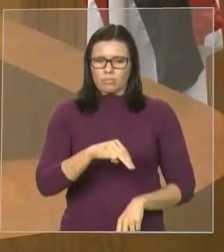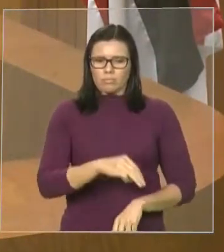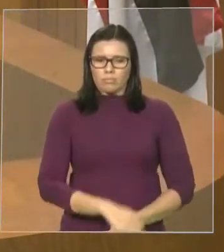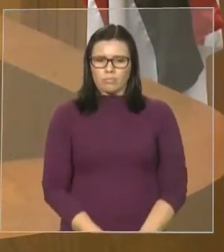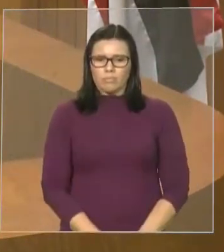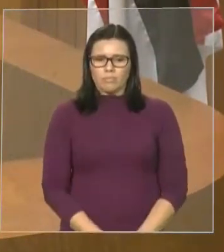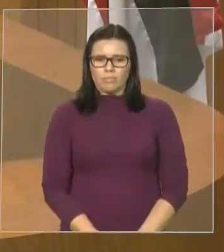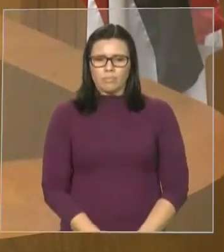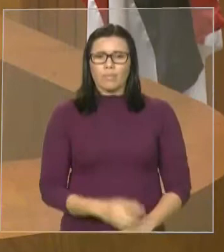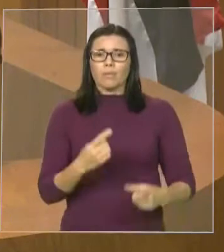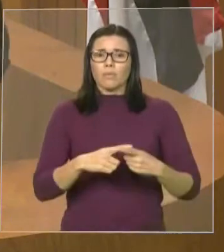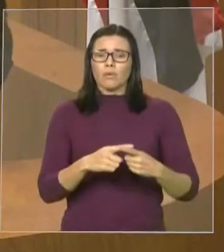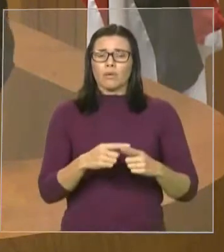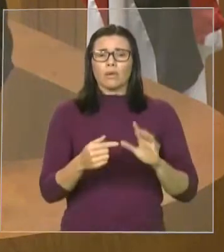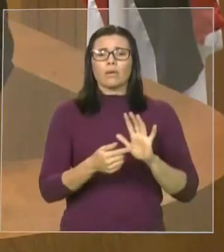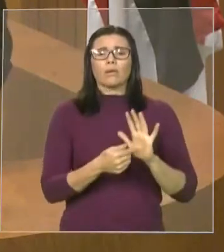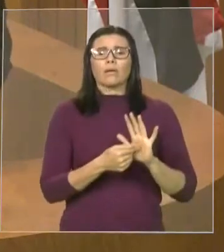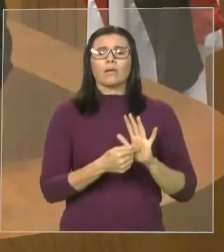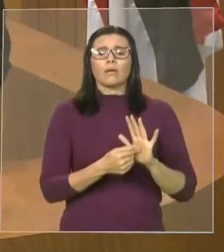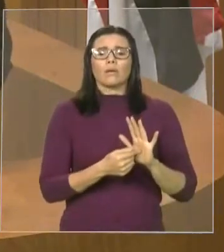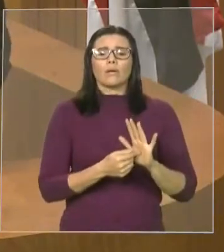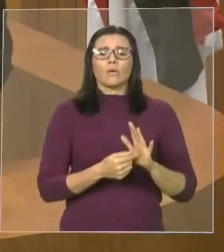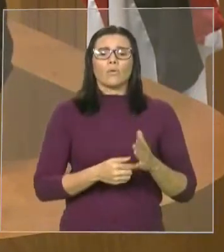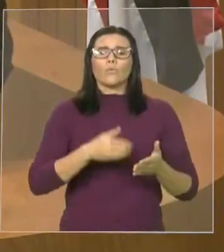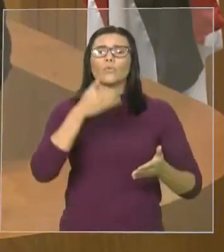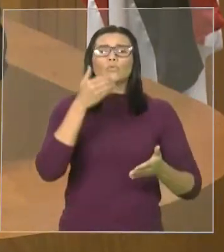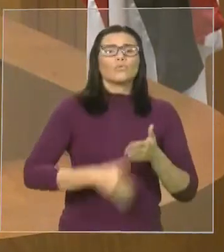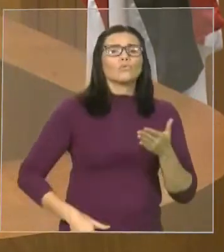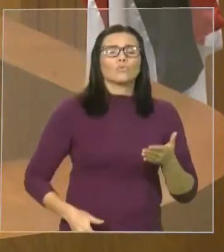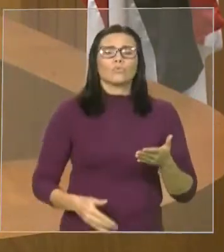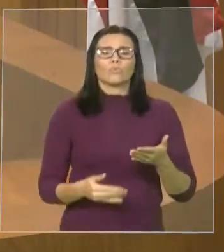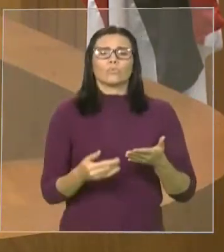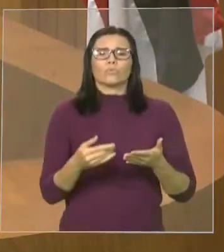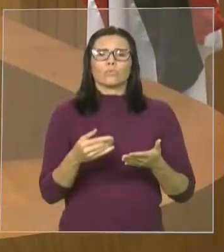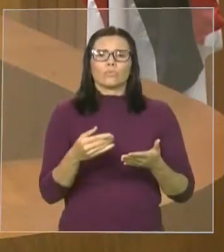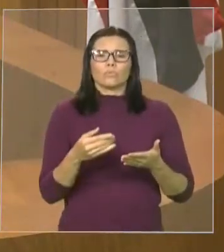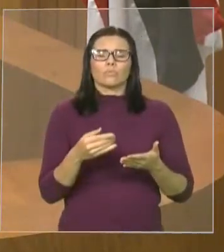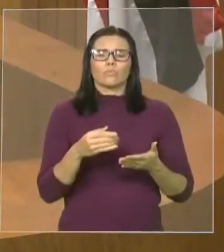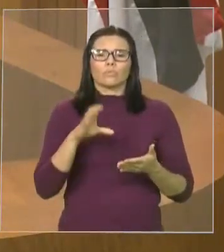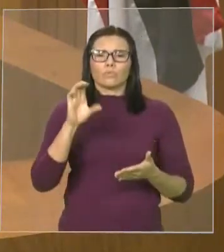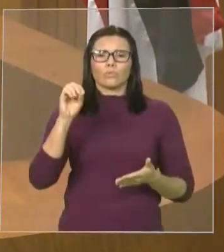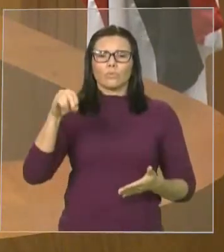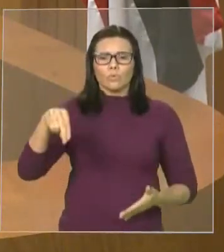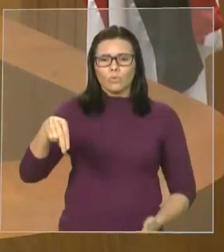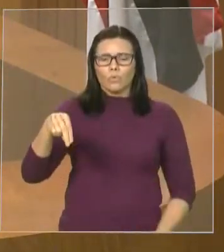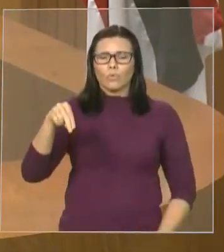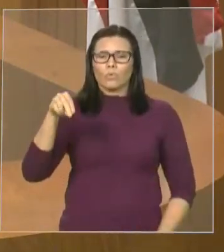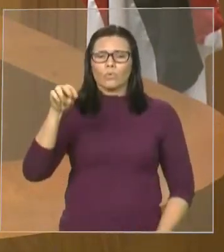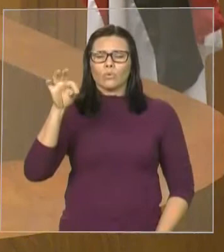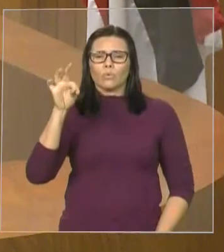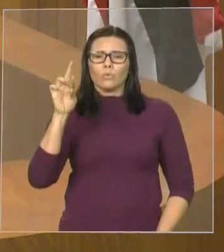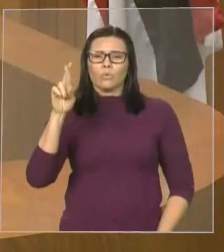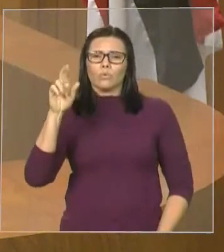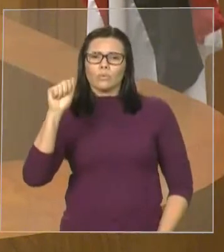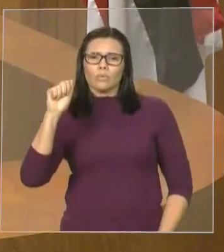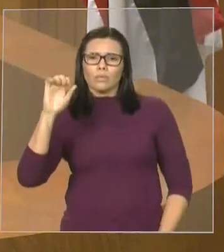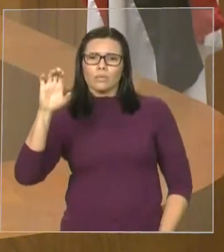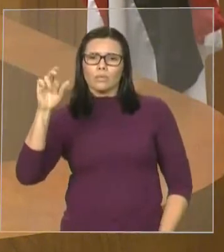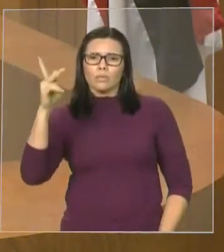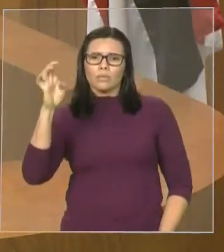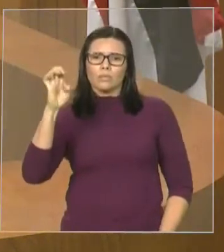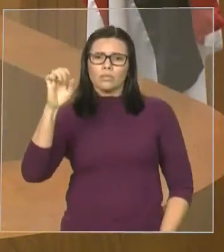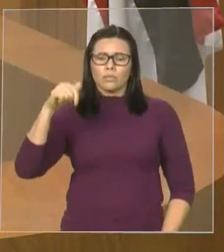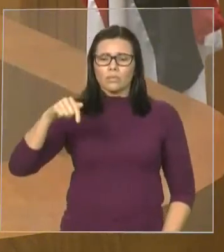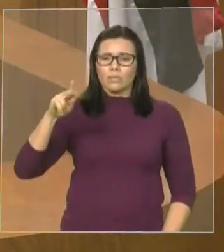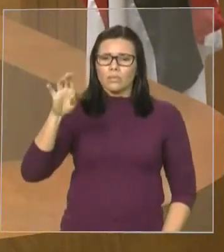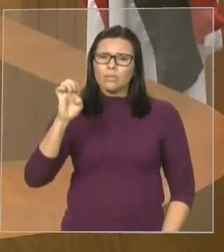é no contra-cheque de quem que vem escrito o nome FUNBEM sendo descontado? É no contra-cheque de quem? É do